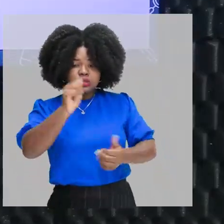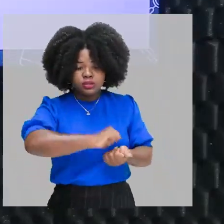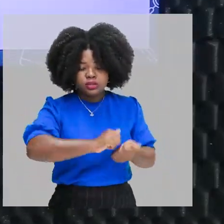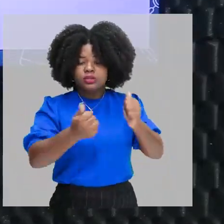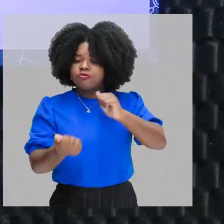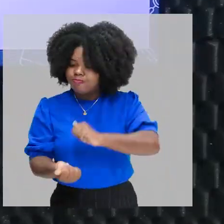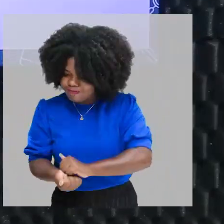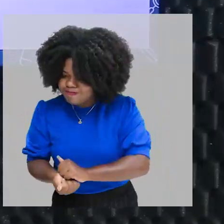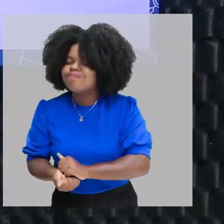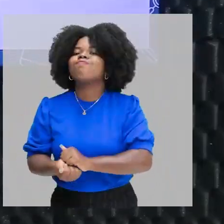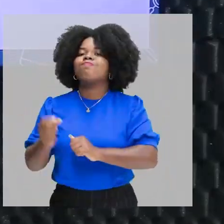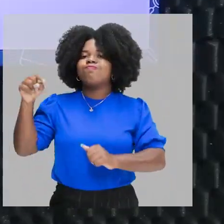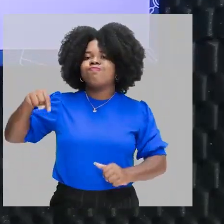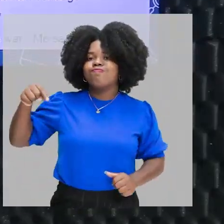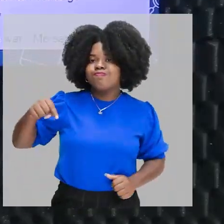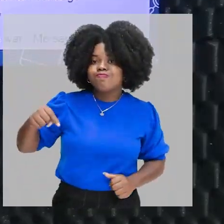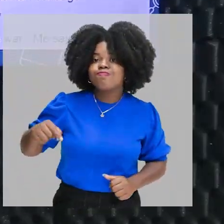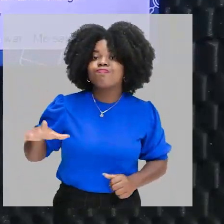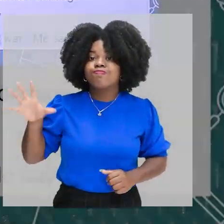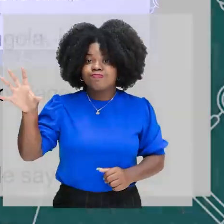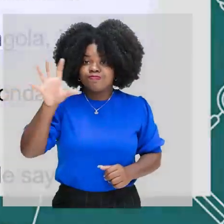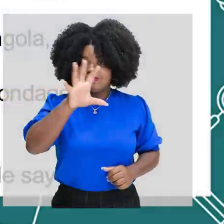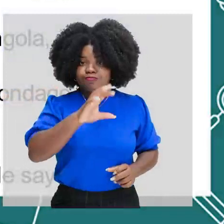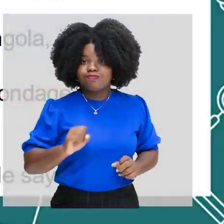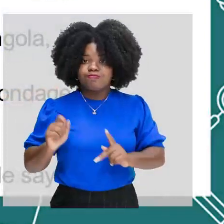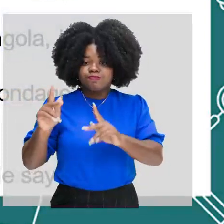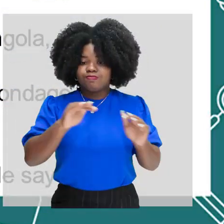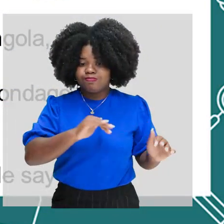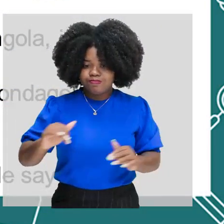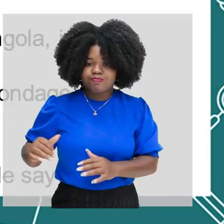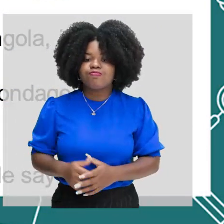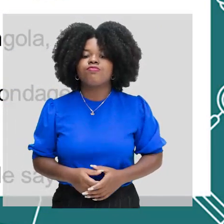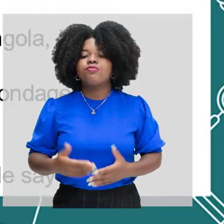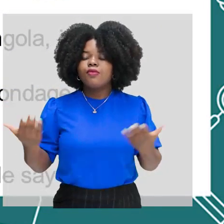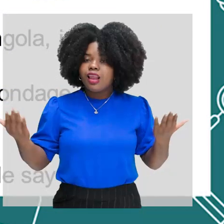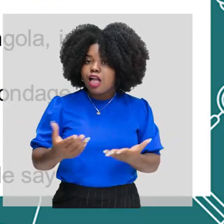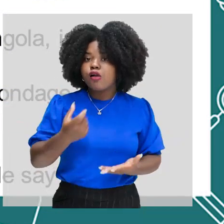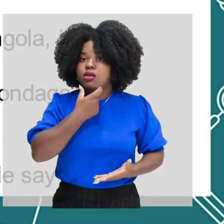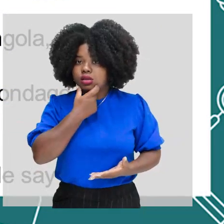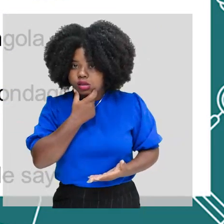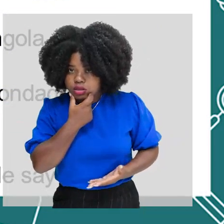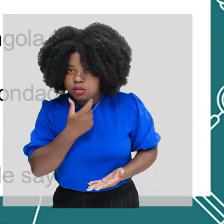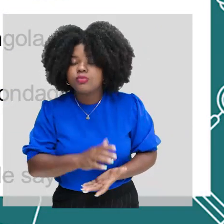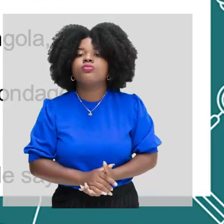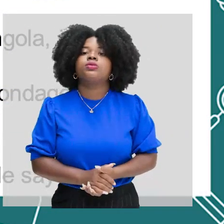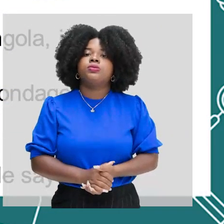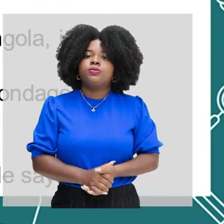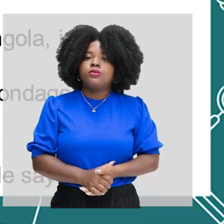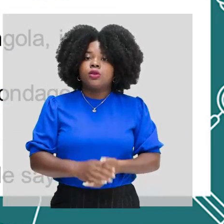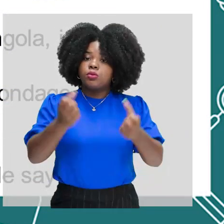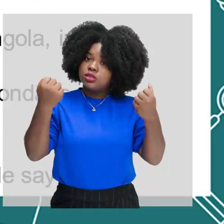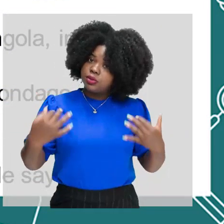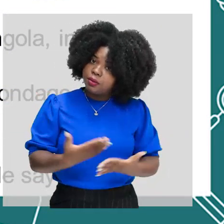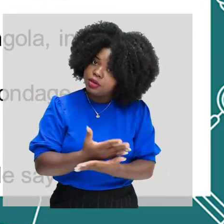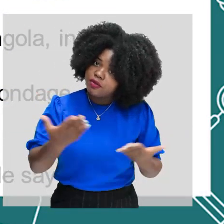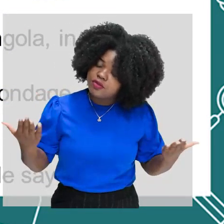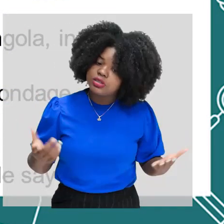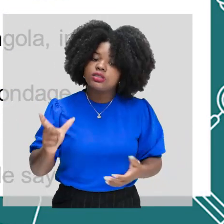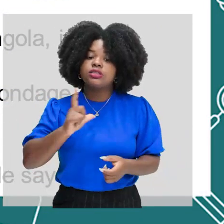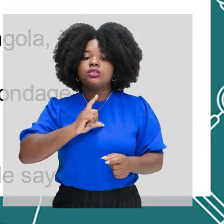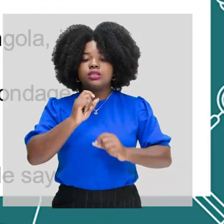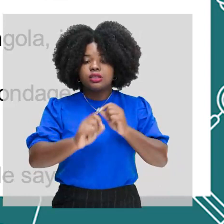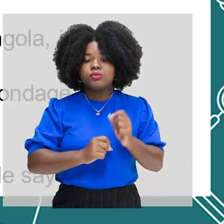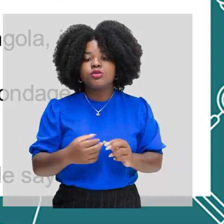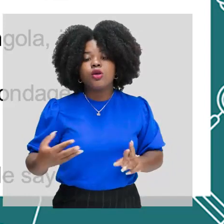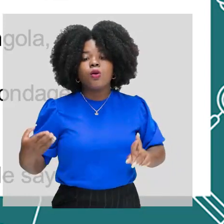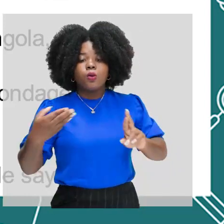modalidade aqui na região. Bom, agora a questão de inglês especificamente. Como eu já antecipei para vocês, nós temos